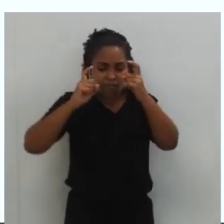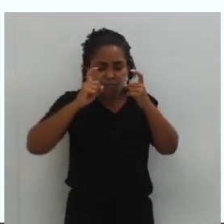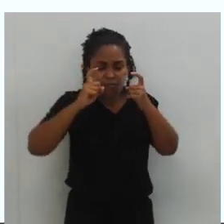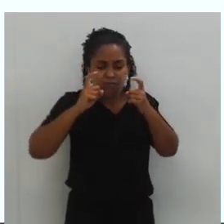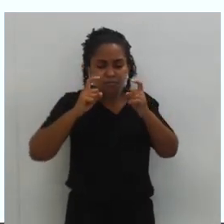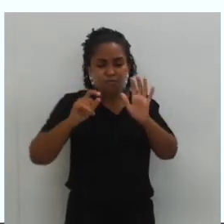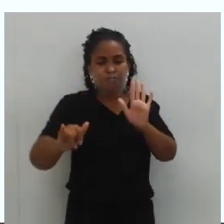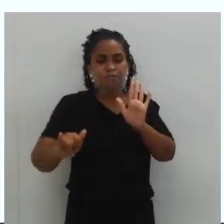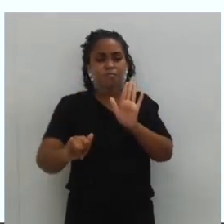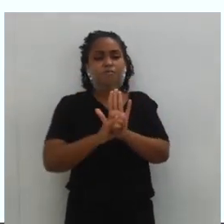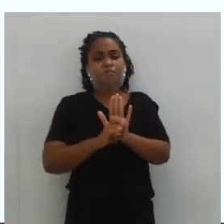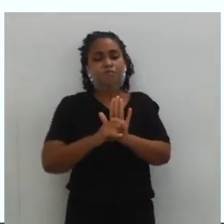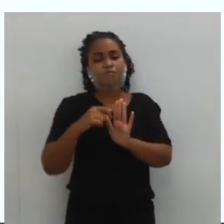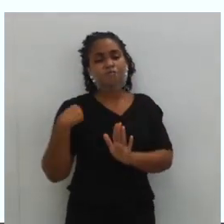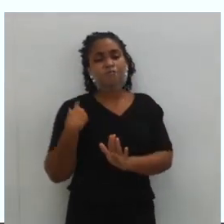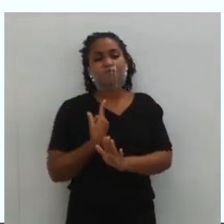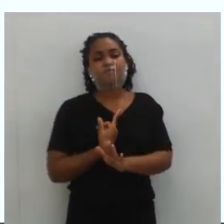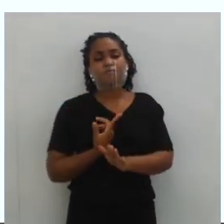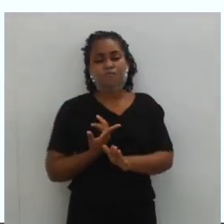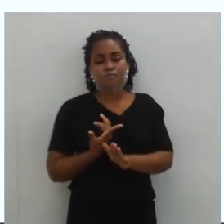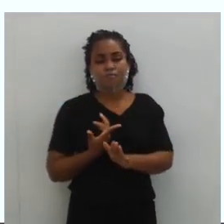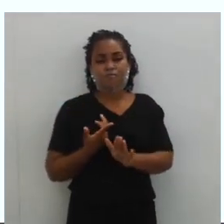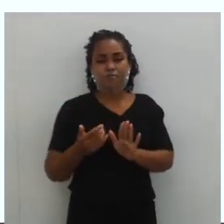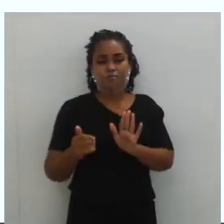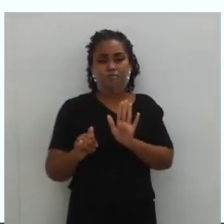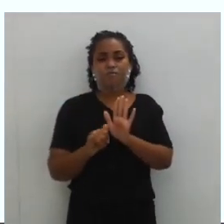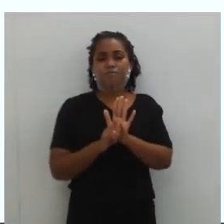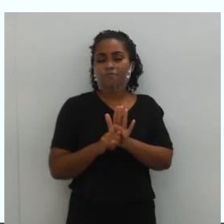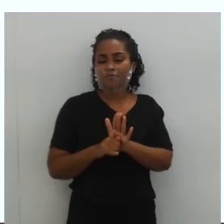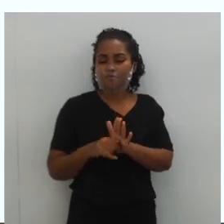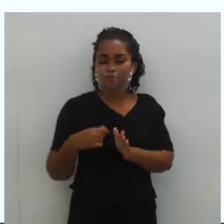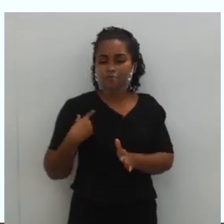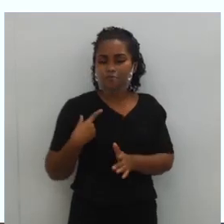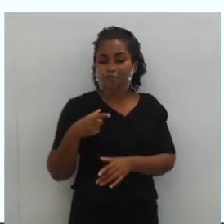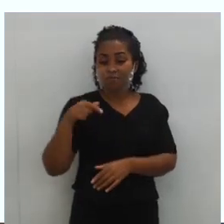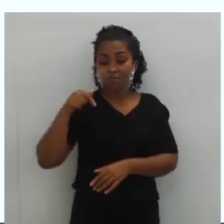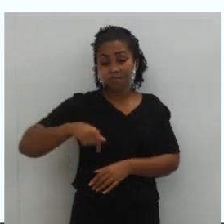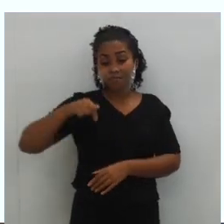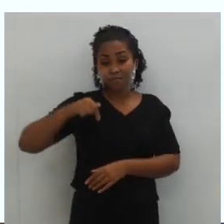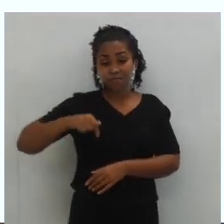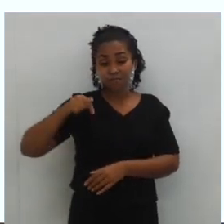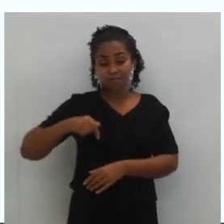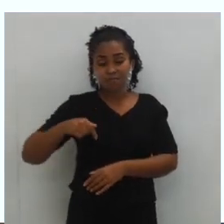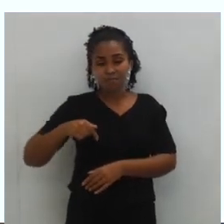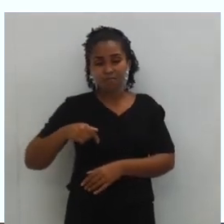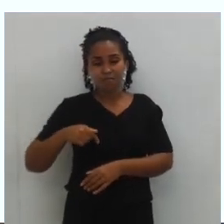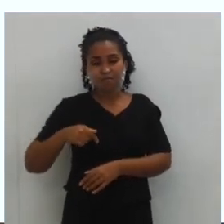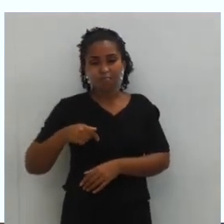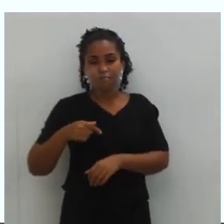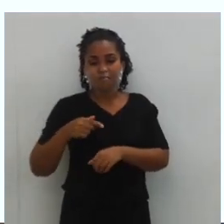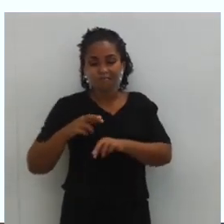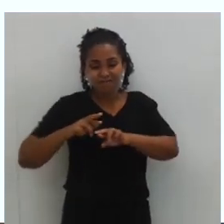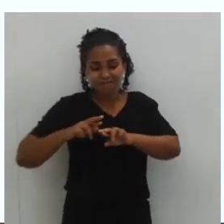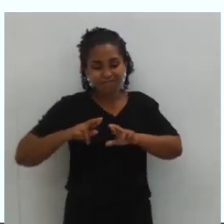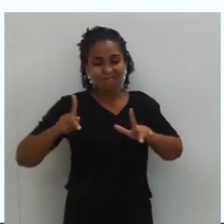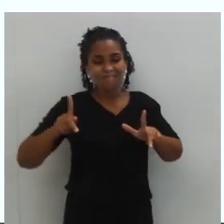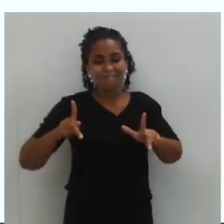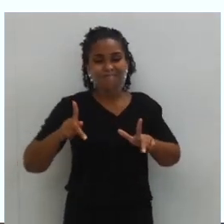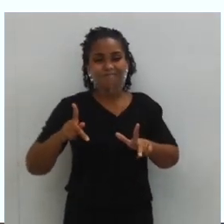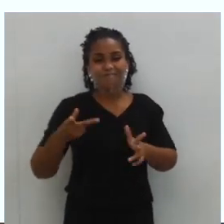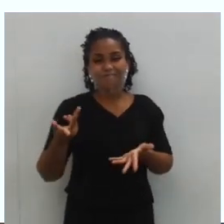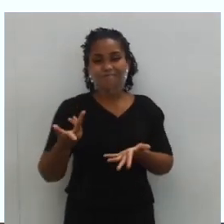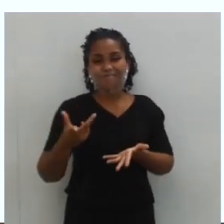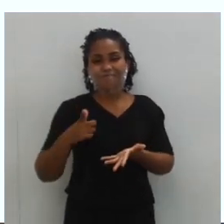de identidade mesmo nossa, né, de quem assistiu o filme, de assim, olha, aqui, né, é diferente,